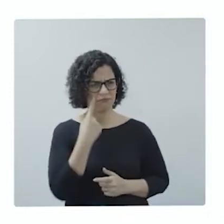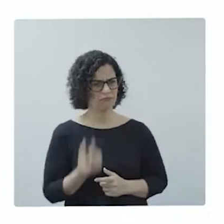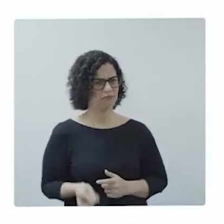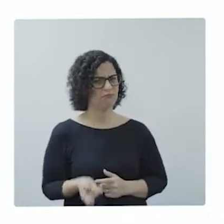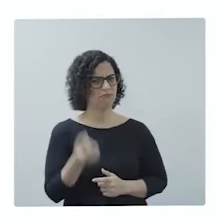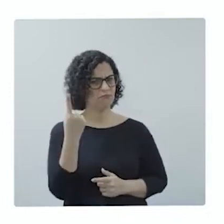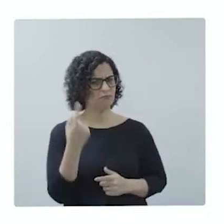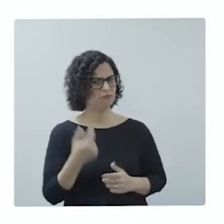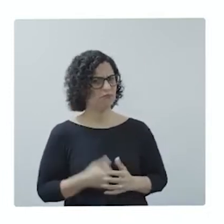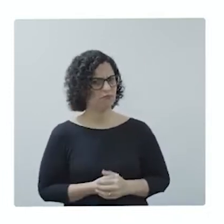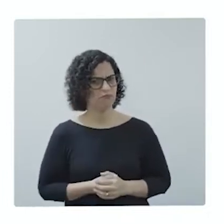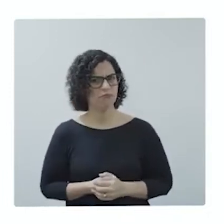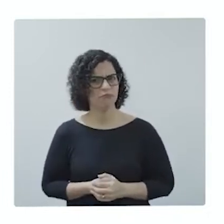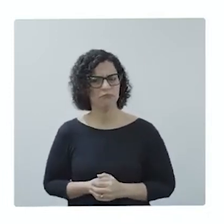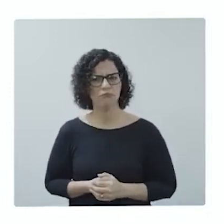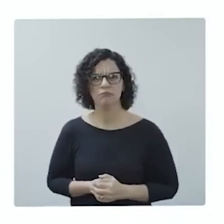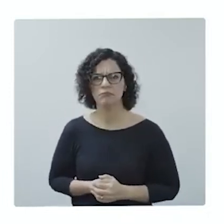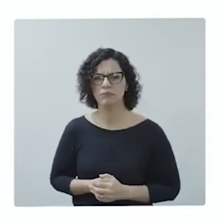chama atenção, né?